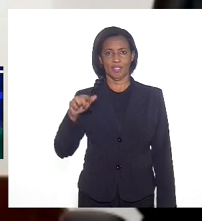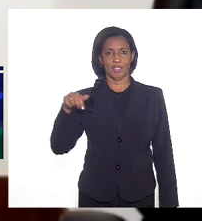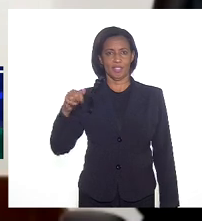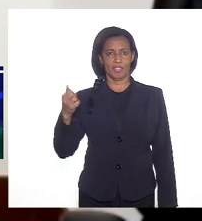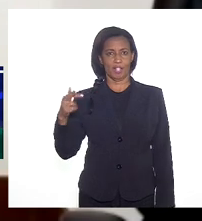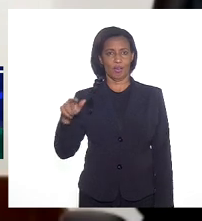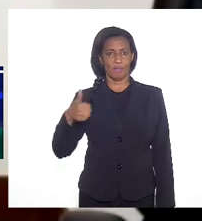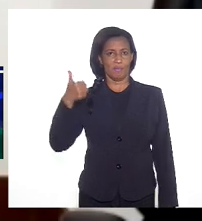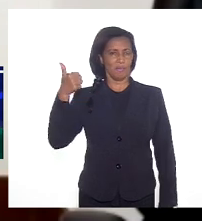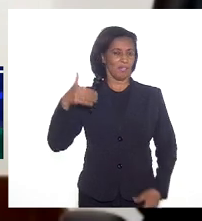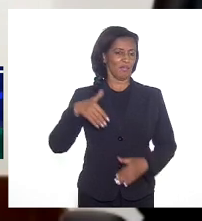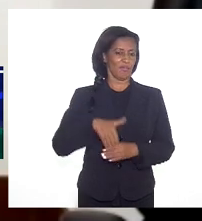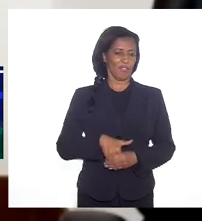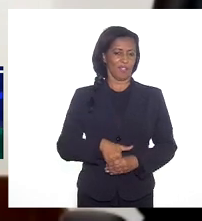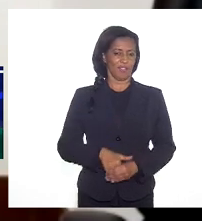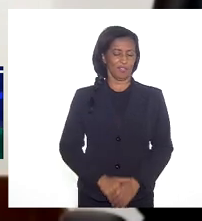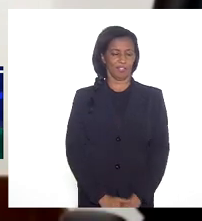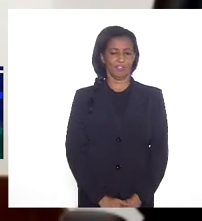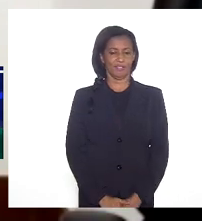Primeiro voto Jaumir